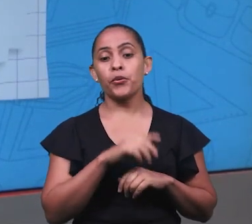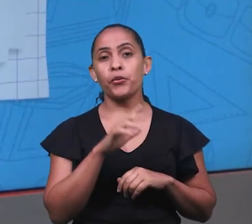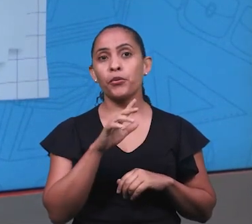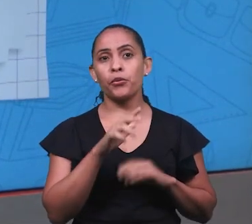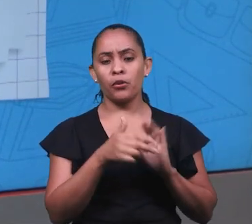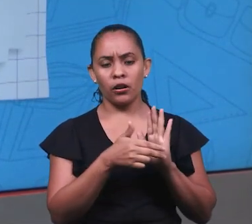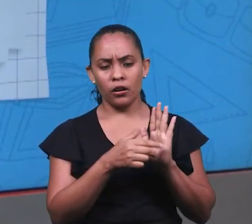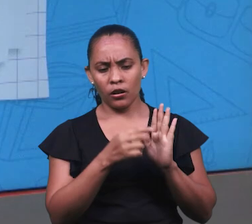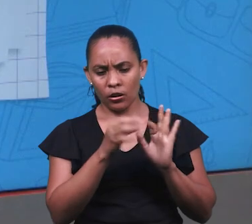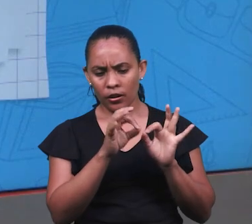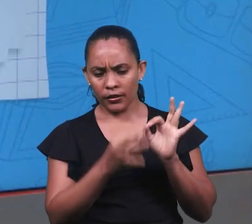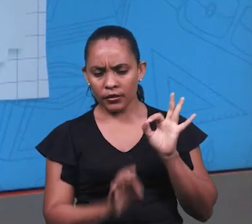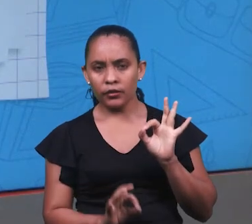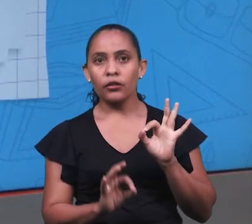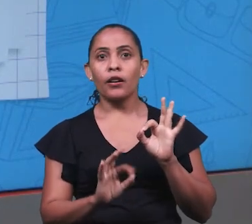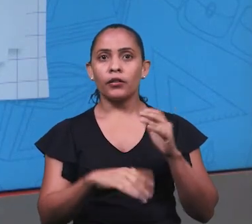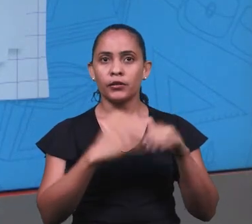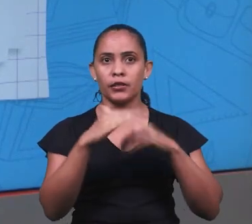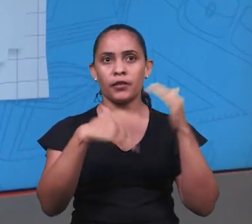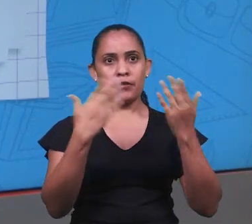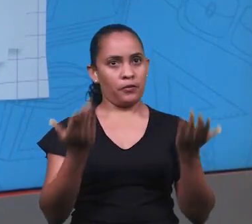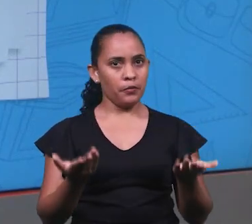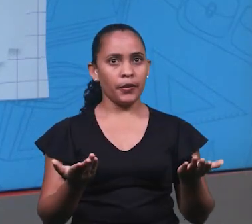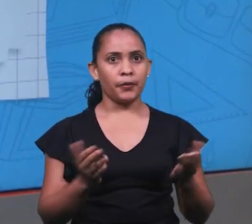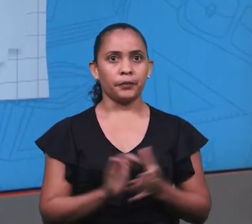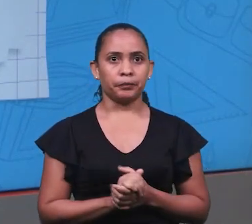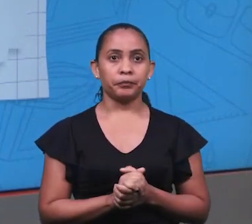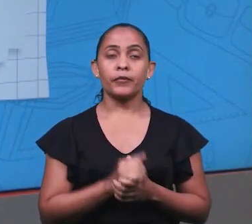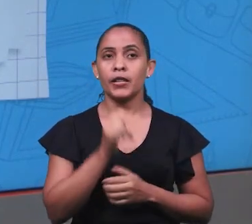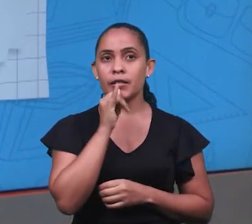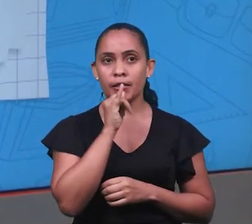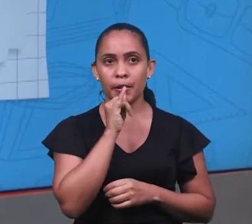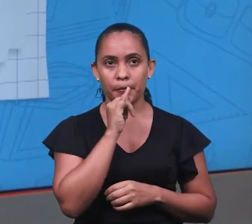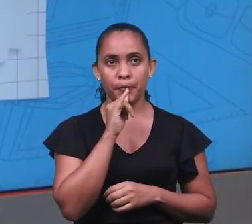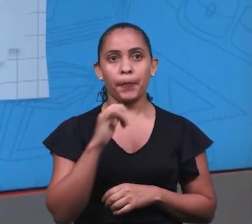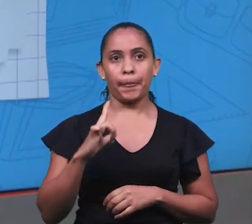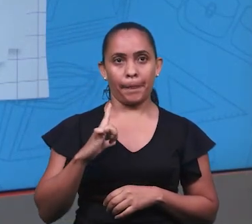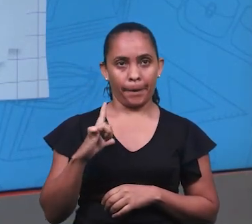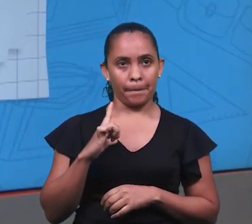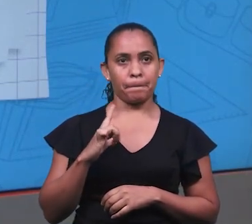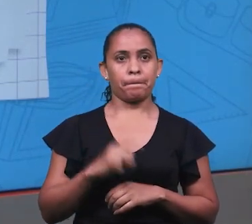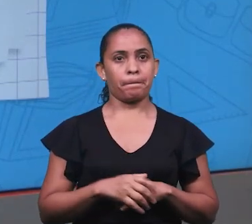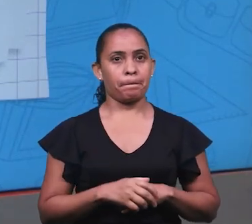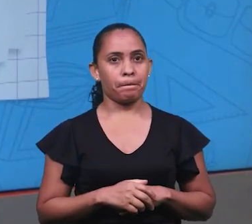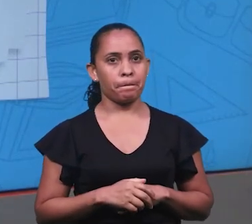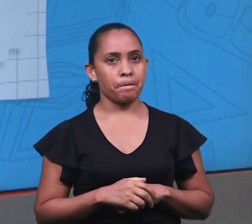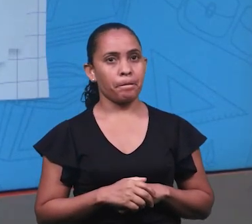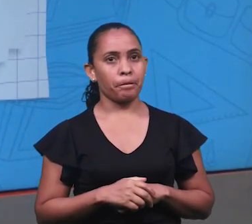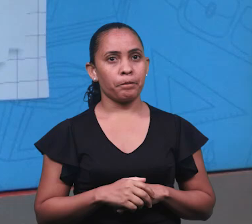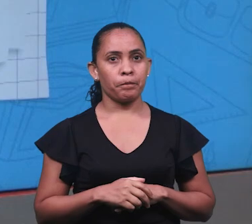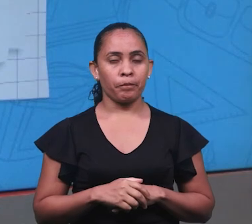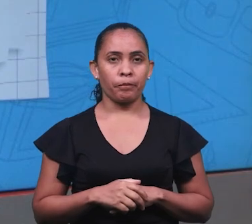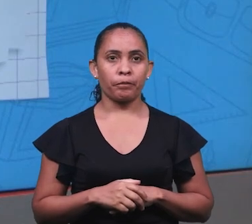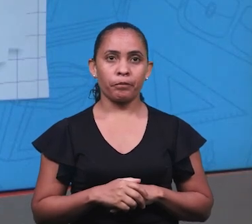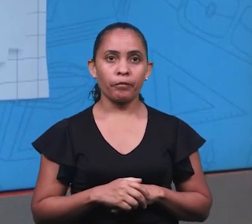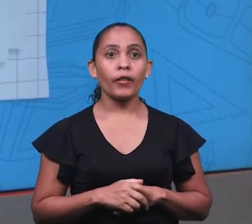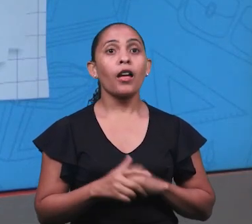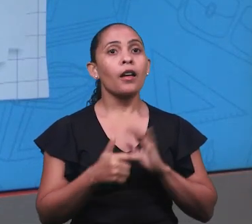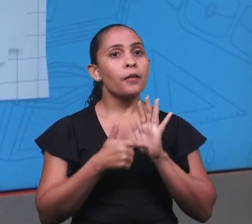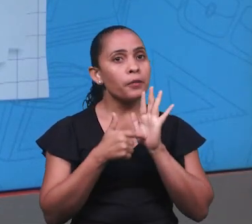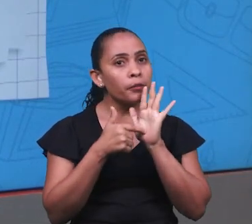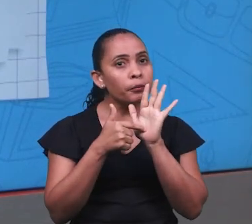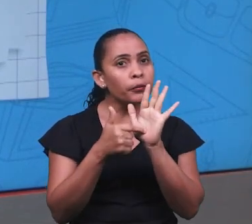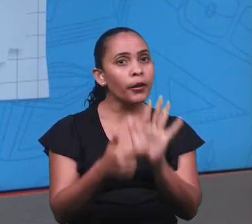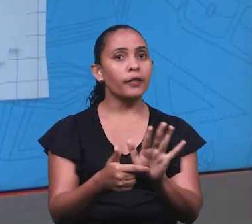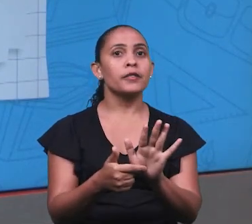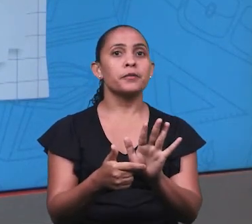para o desenvolvimento dele. Tá? Por exemplo, aqui tem um desenvolvimento. Ademais, é imperioso ressaltar.